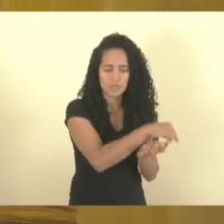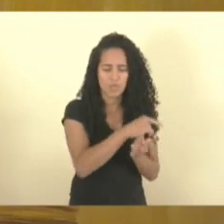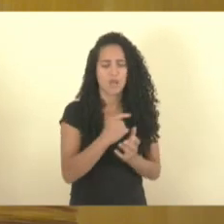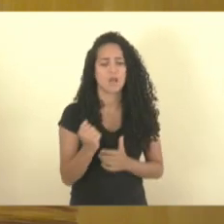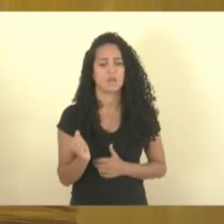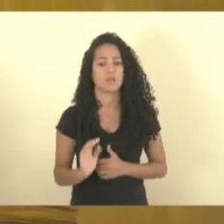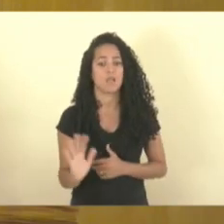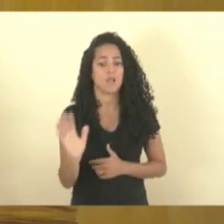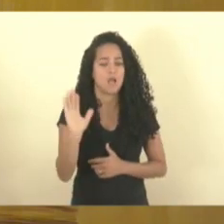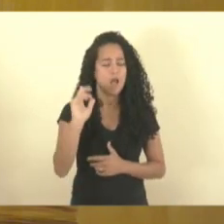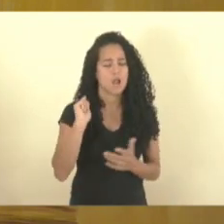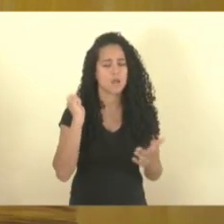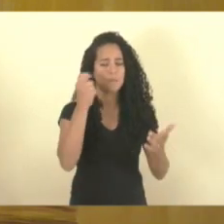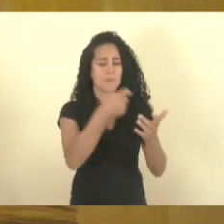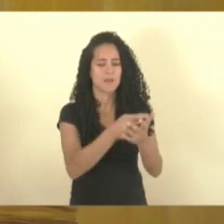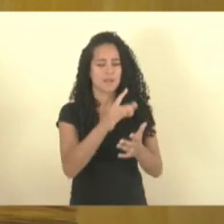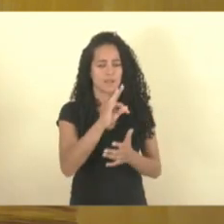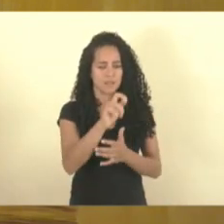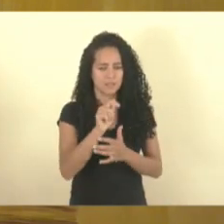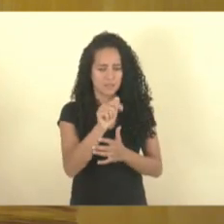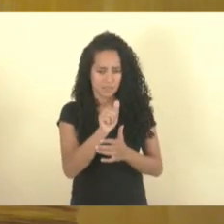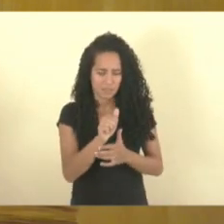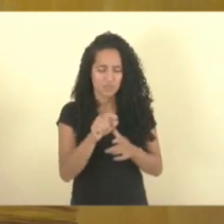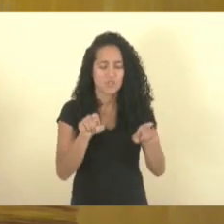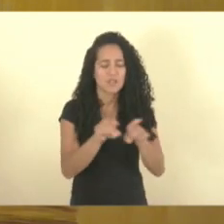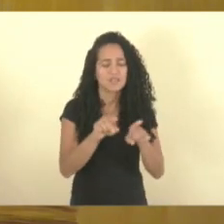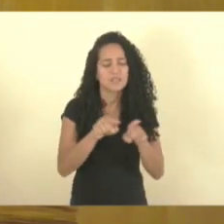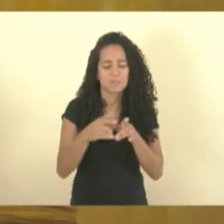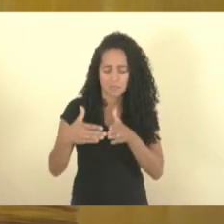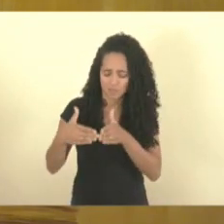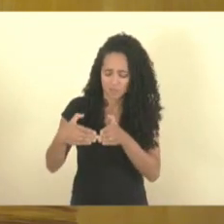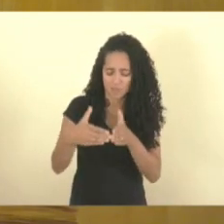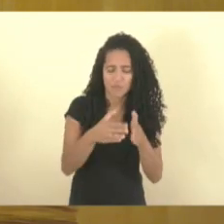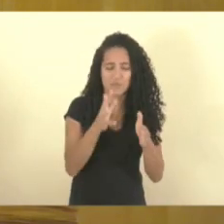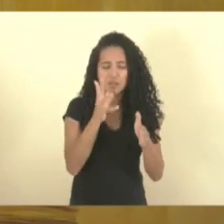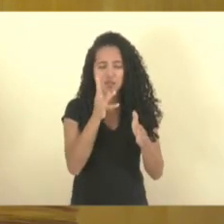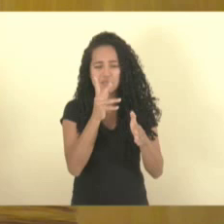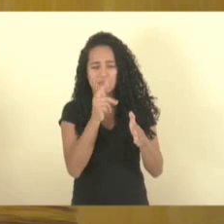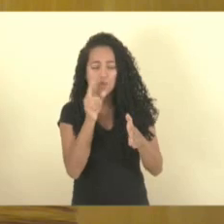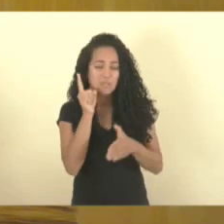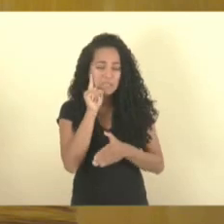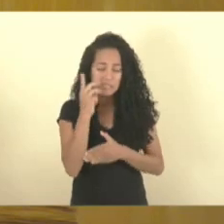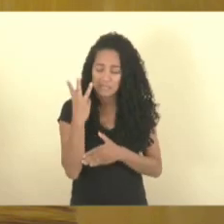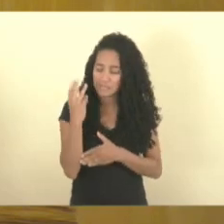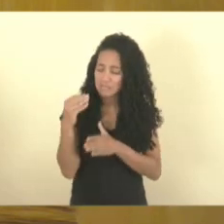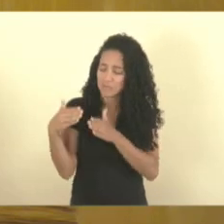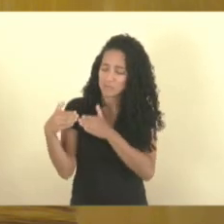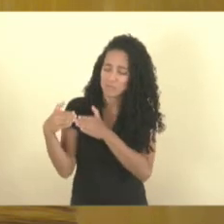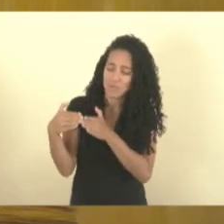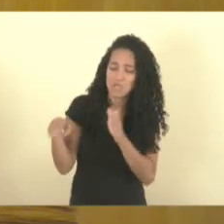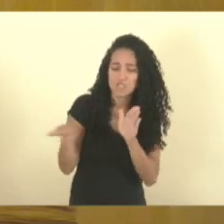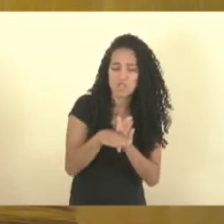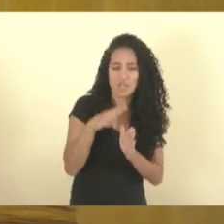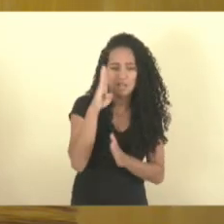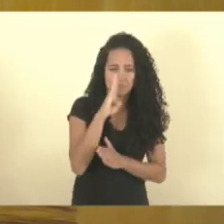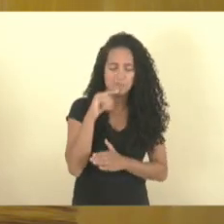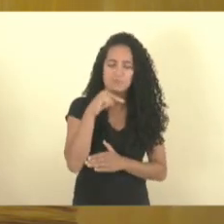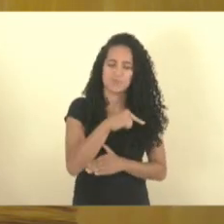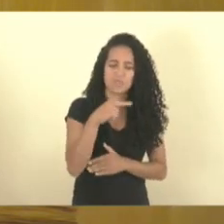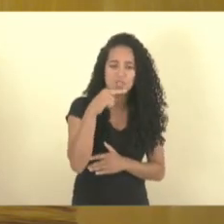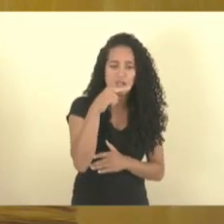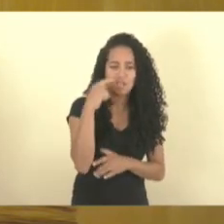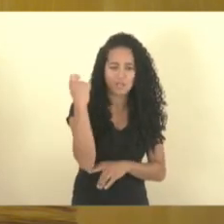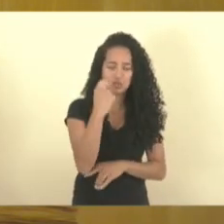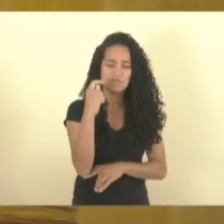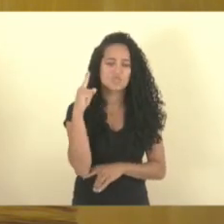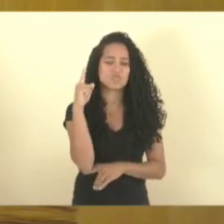cara e o tempo de chegada, outro problema do navio, demora cerca de 30 dias. Assim, eu